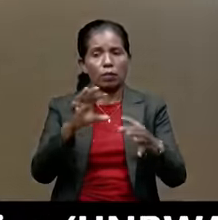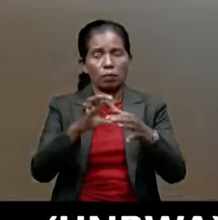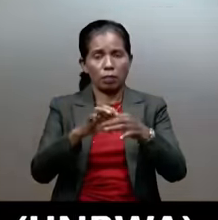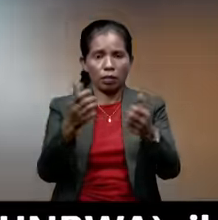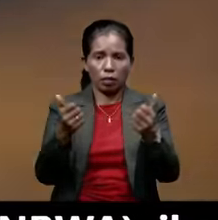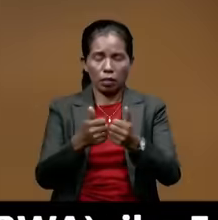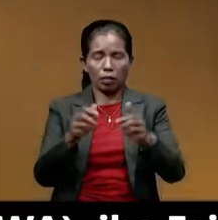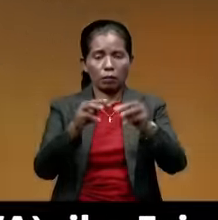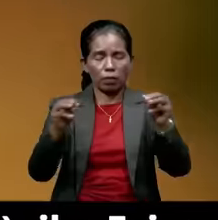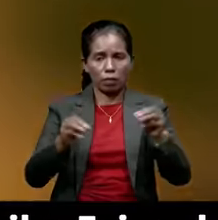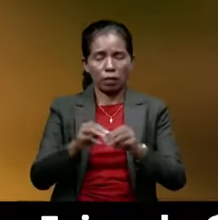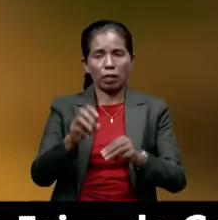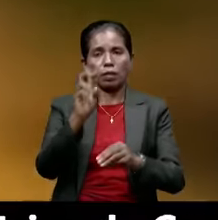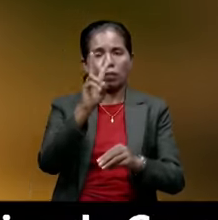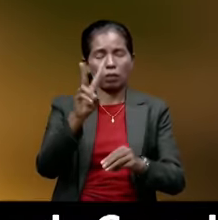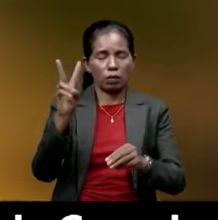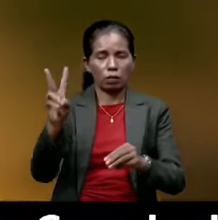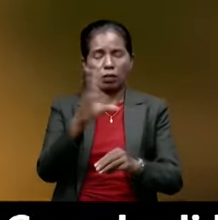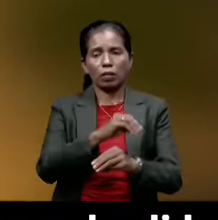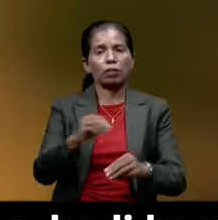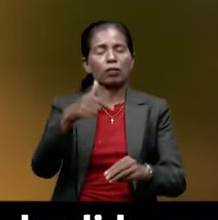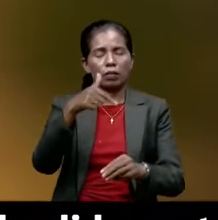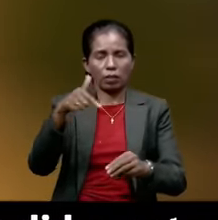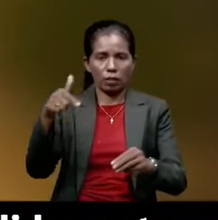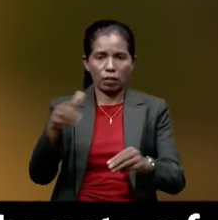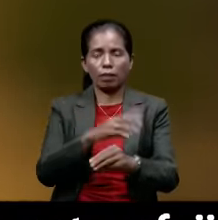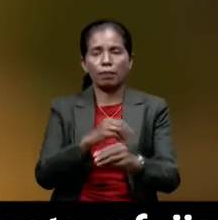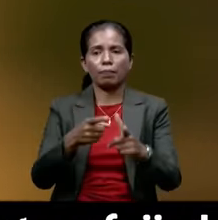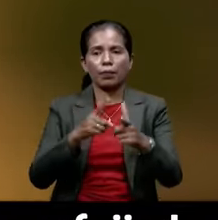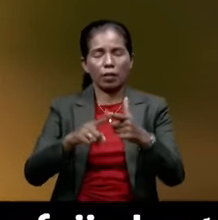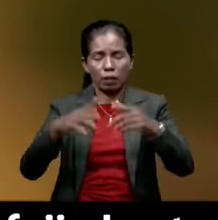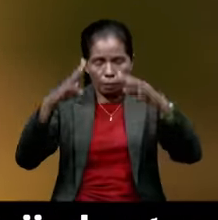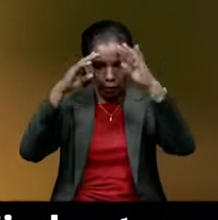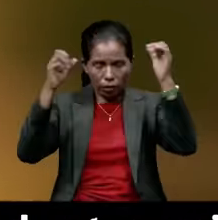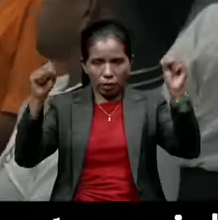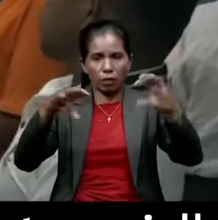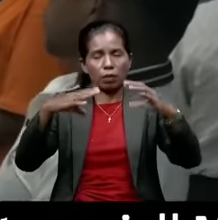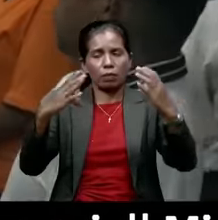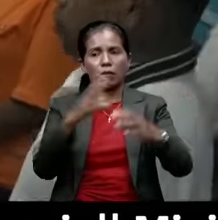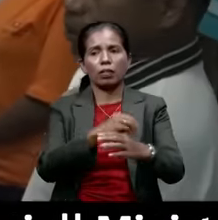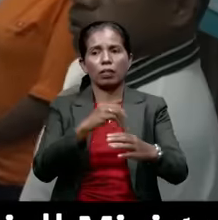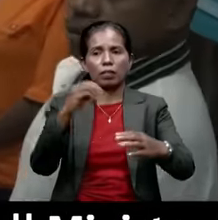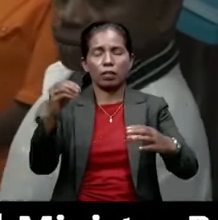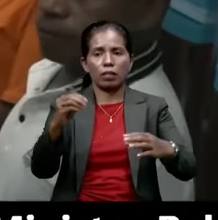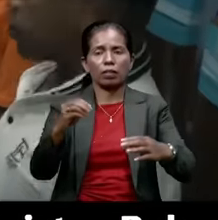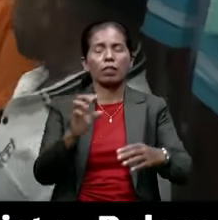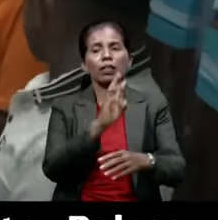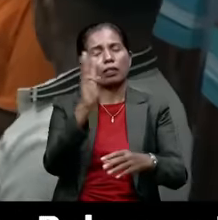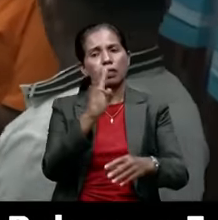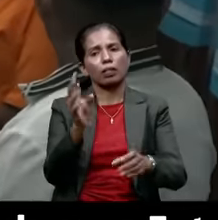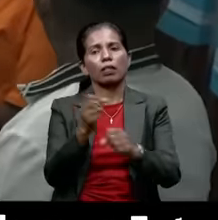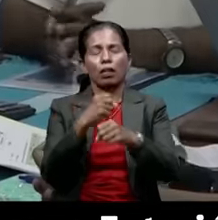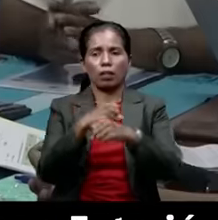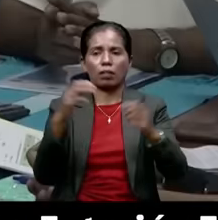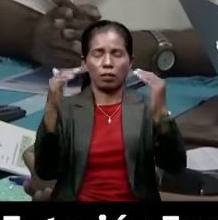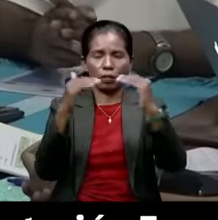arte marcial PSAT no grupo arte ritual Seti Seti, presidente comissão regulador arte marcial Sestane, ao